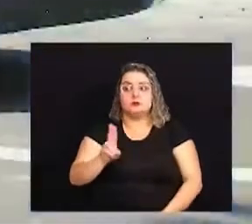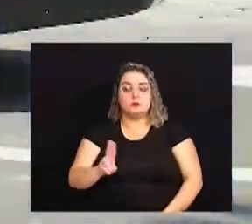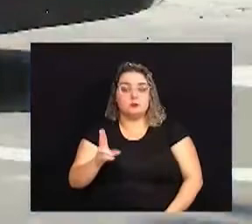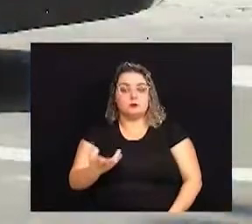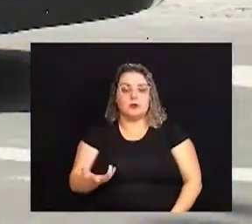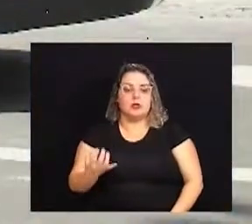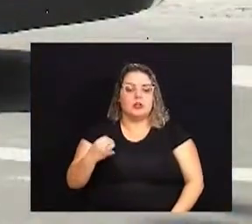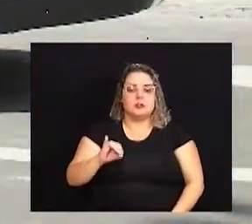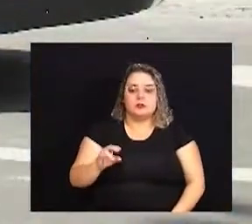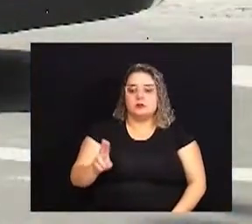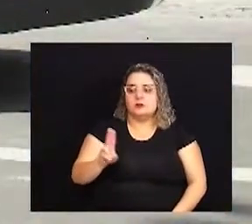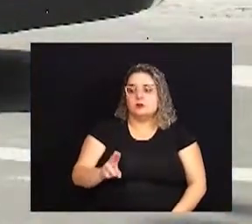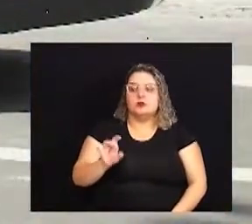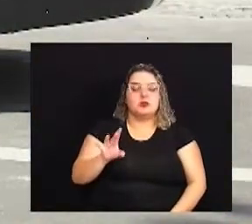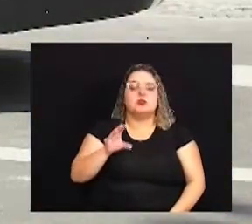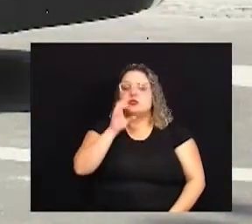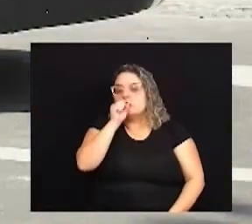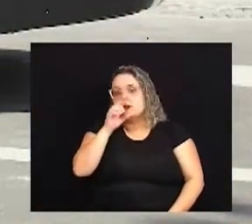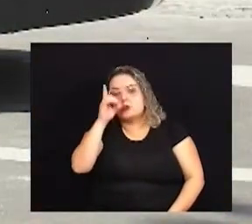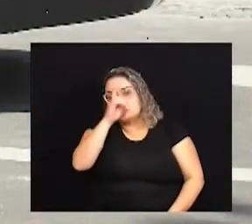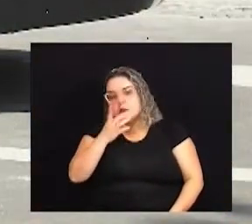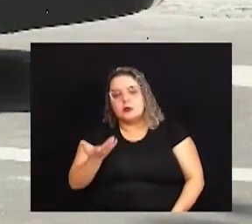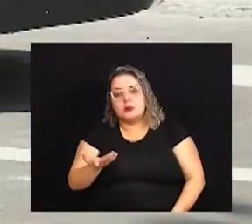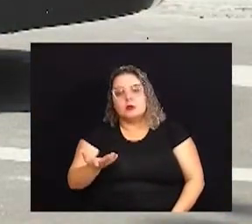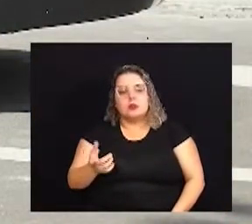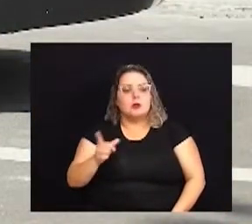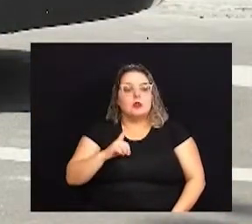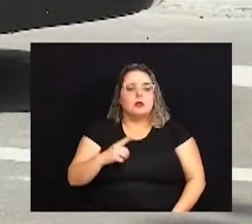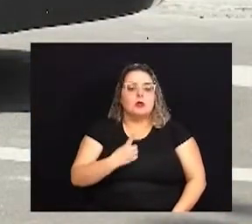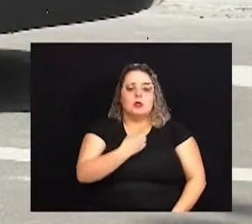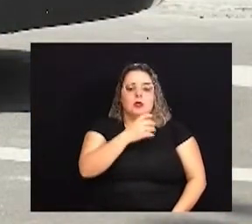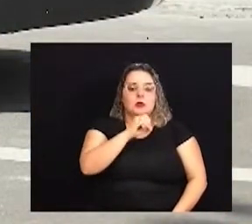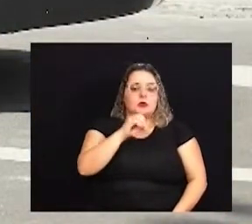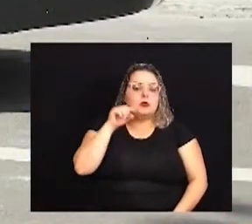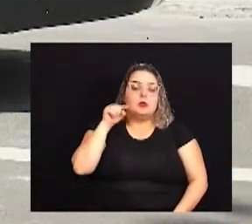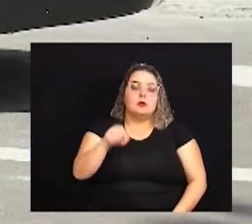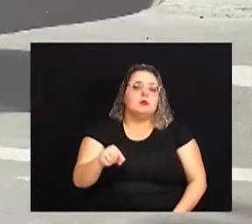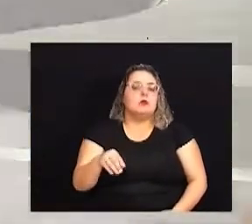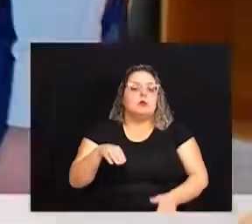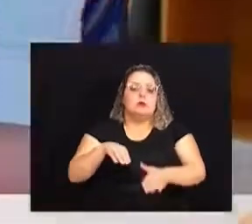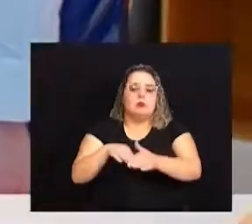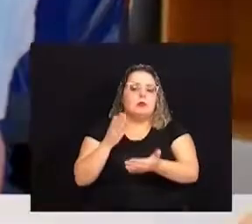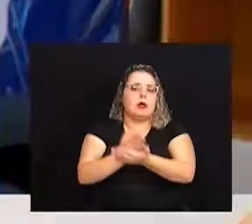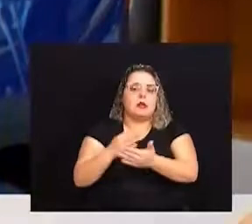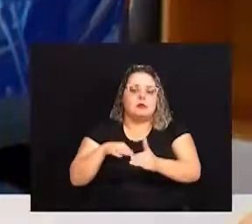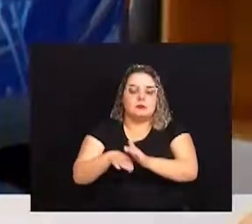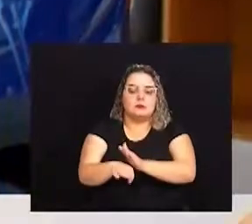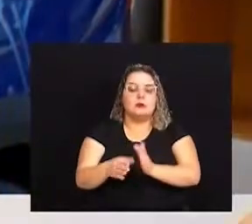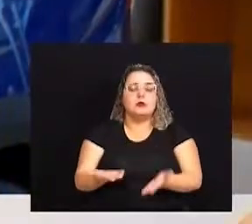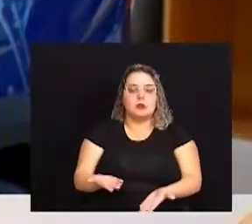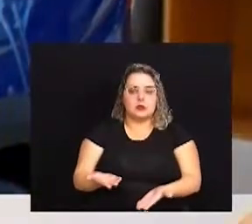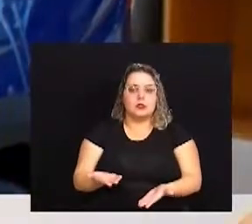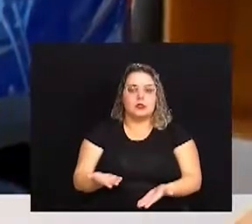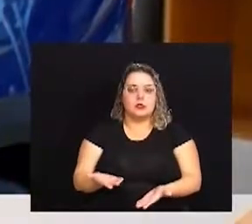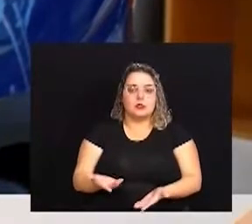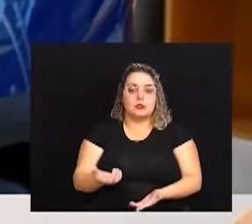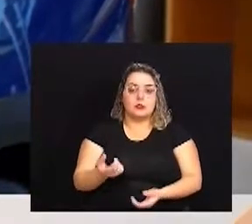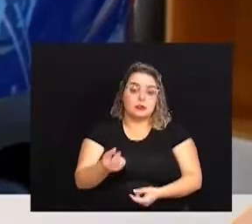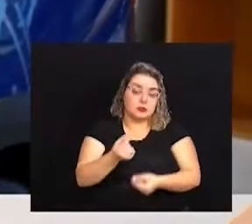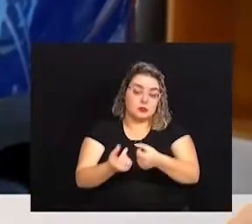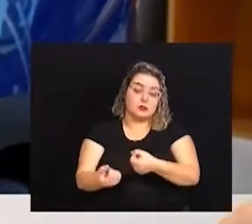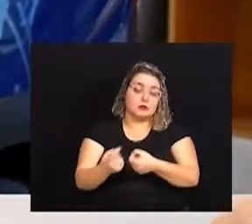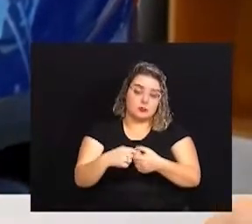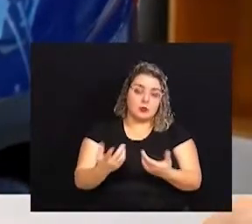da forma como eu uso o carro. Se eu uso o carro só final de semana, por exemplo, de repente não vale a pena eu ter um carro de 100.000 parado na garagem. Esse dinheiro poderia ter um retorno